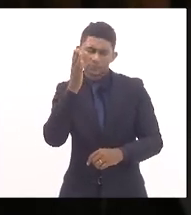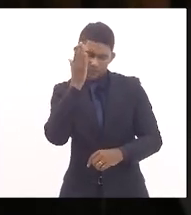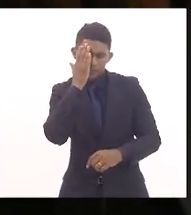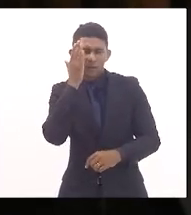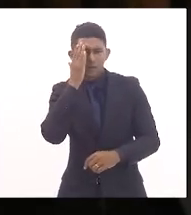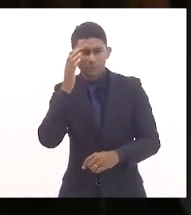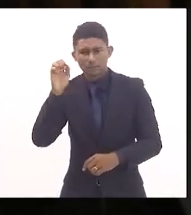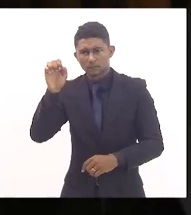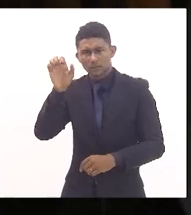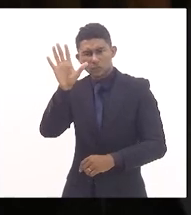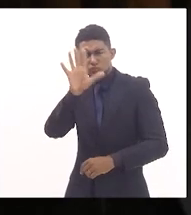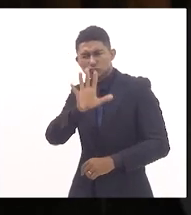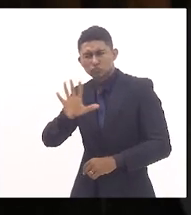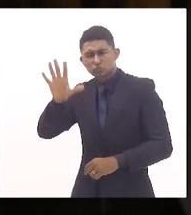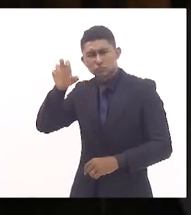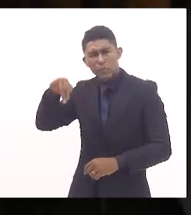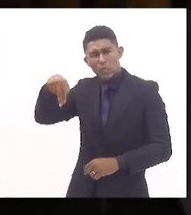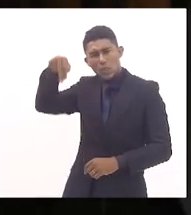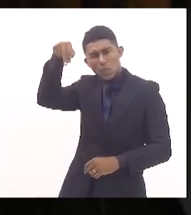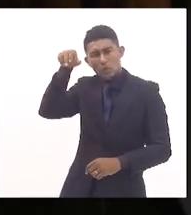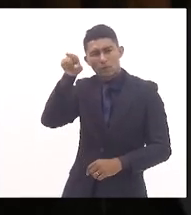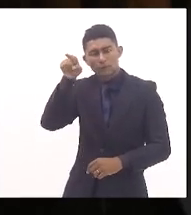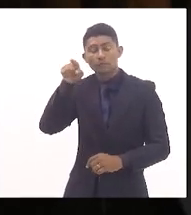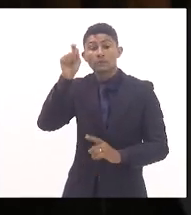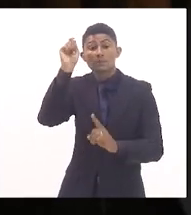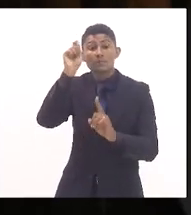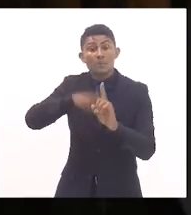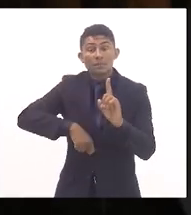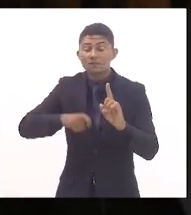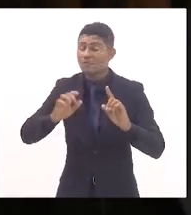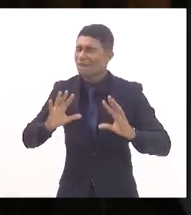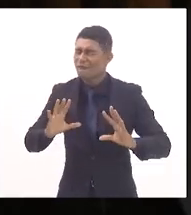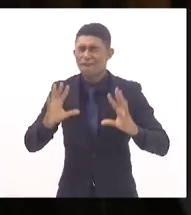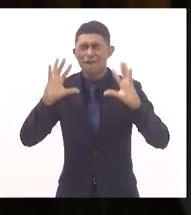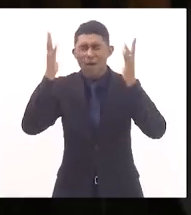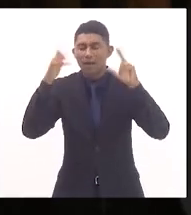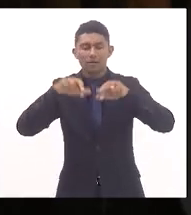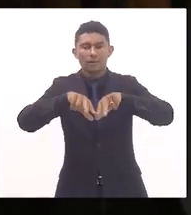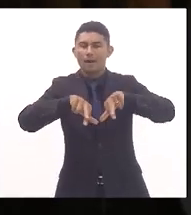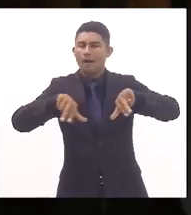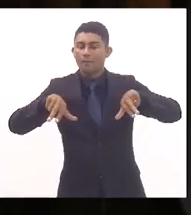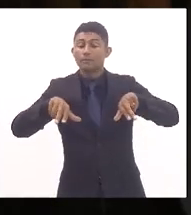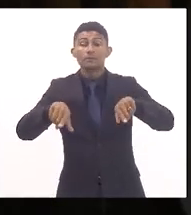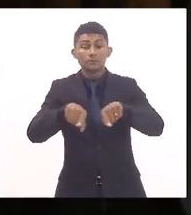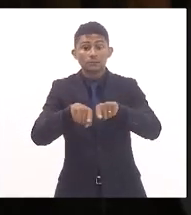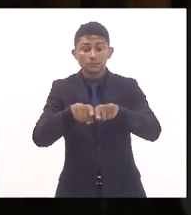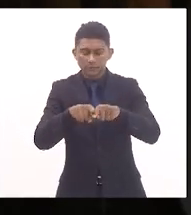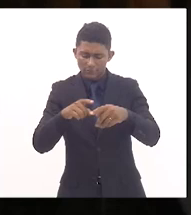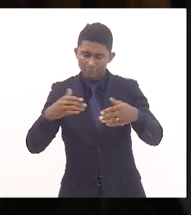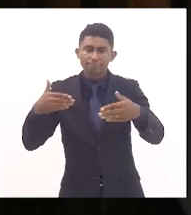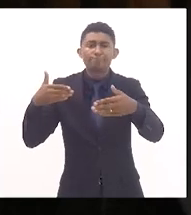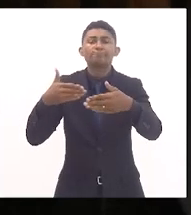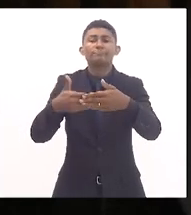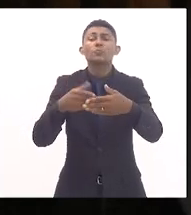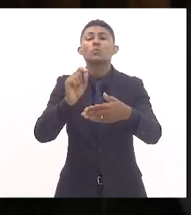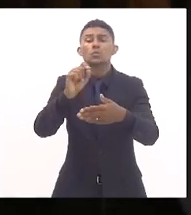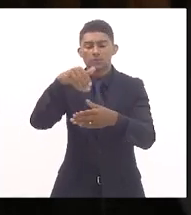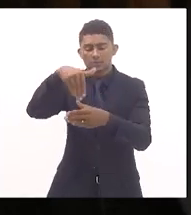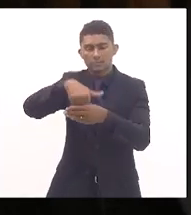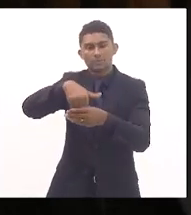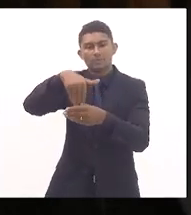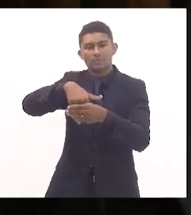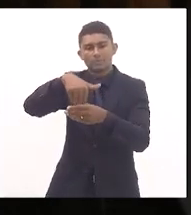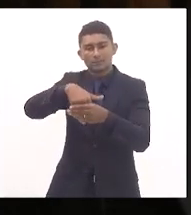brasileiro Esse é o mês de Mais Festas em vésperas de eleição Oi